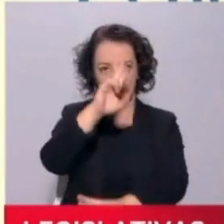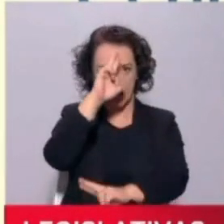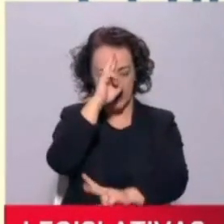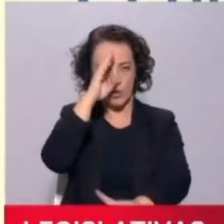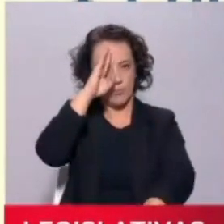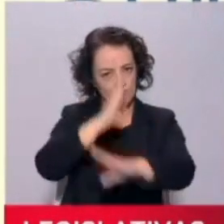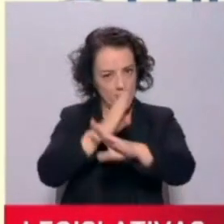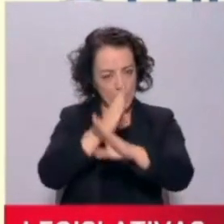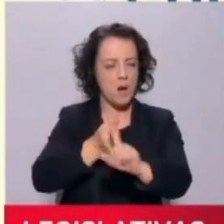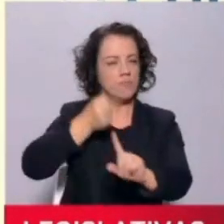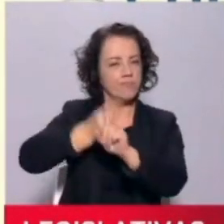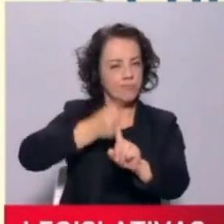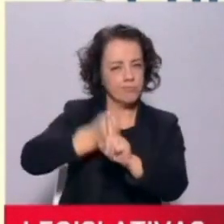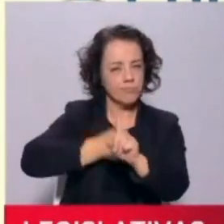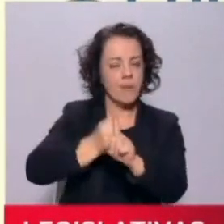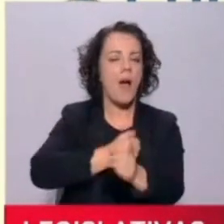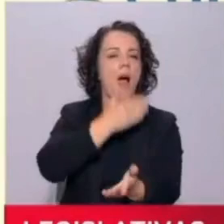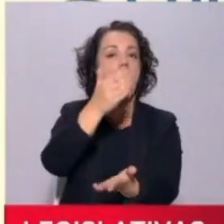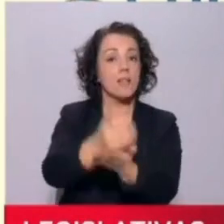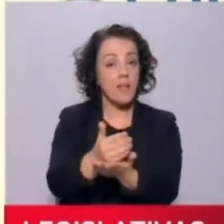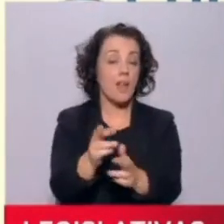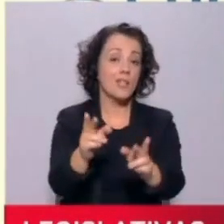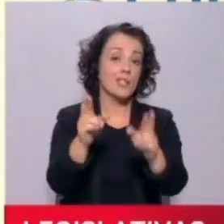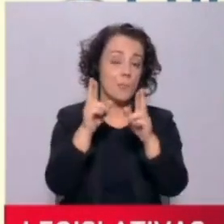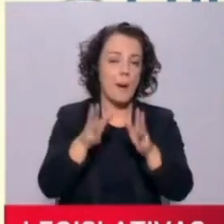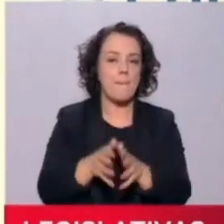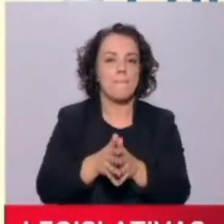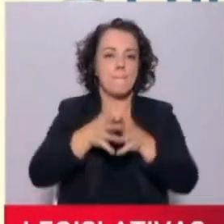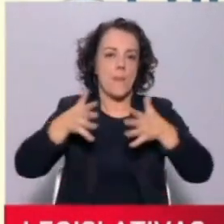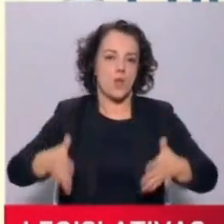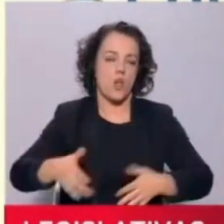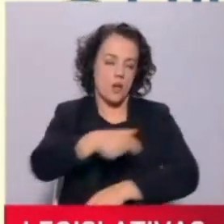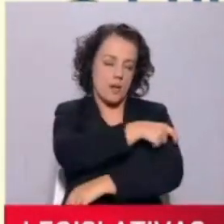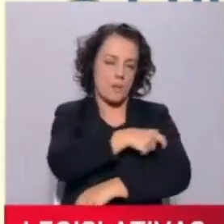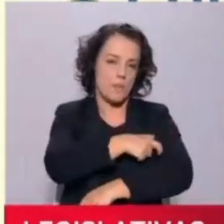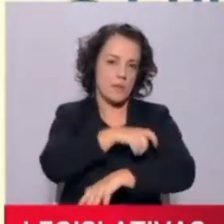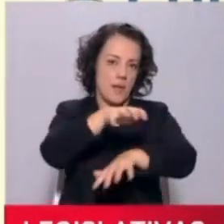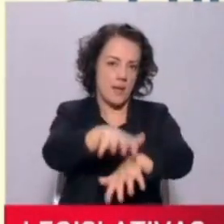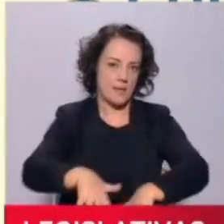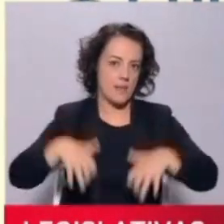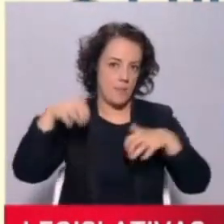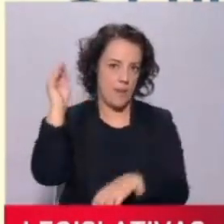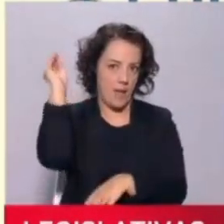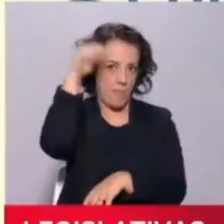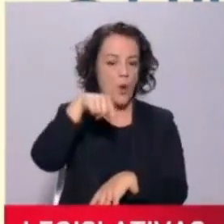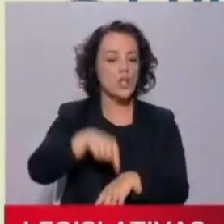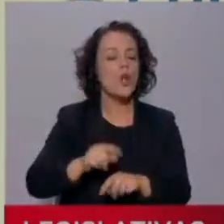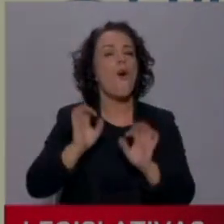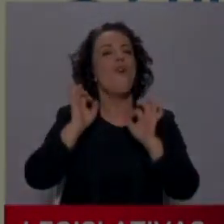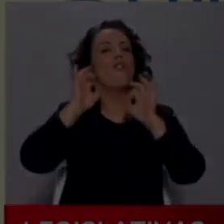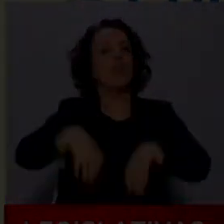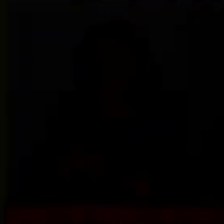até que te falar que consigamos ter novamente uma maior representação na Assembleia da República não é o fim há um Recomeço Muito